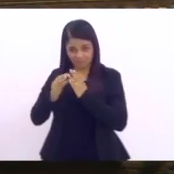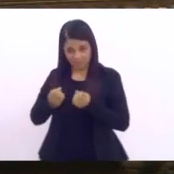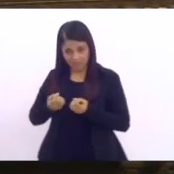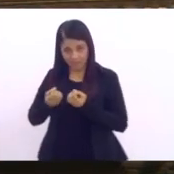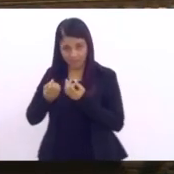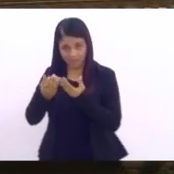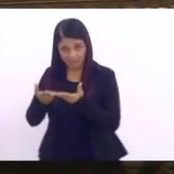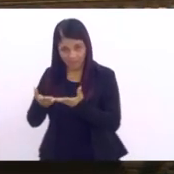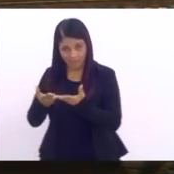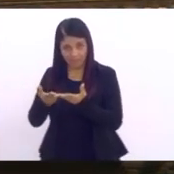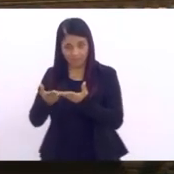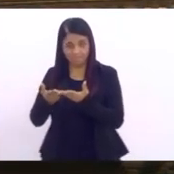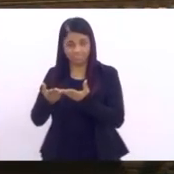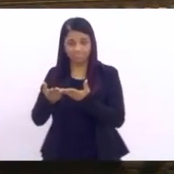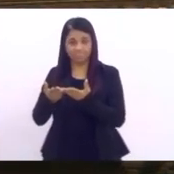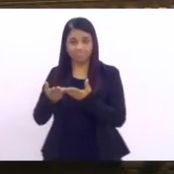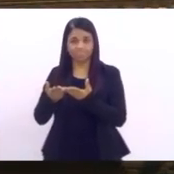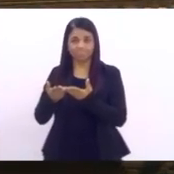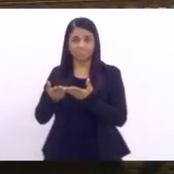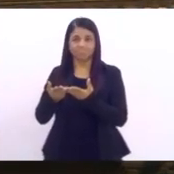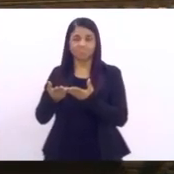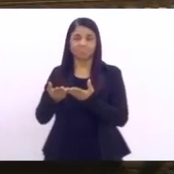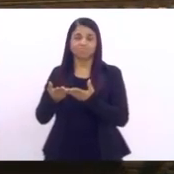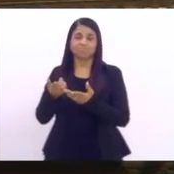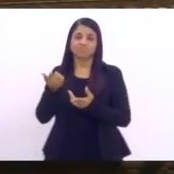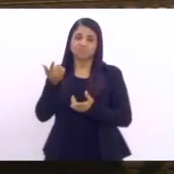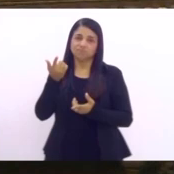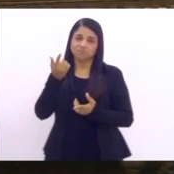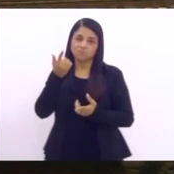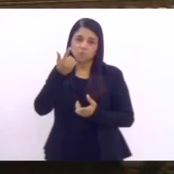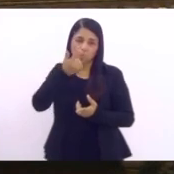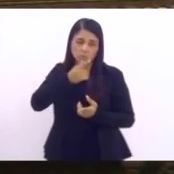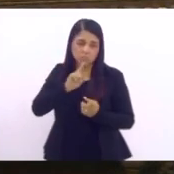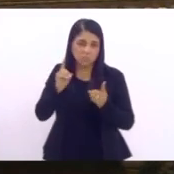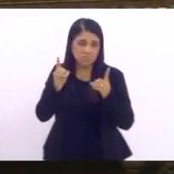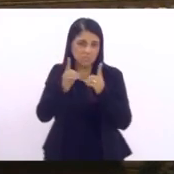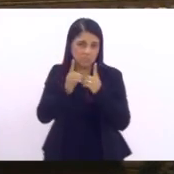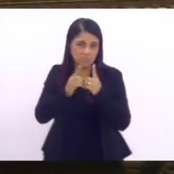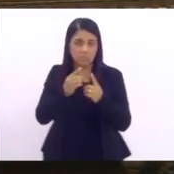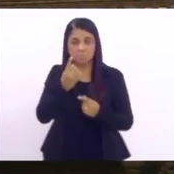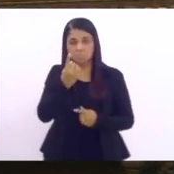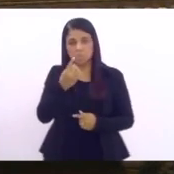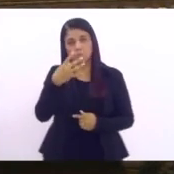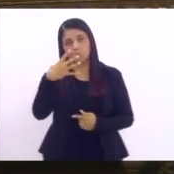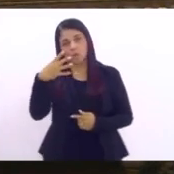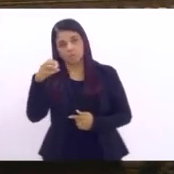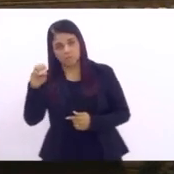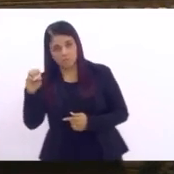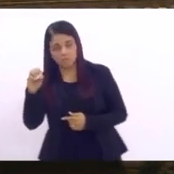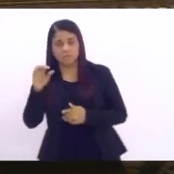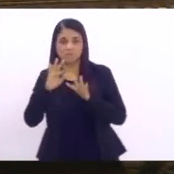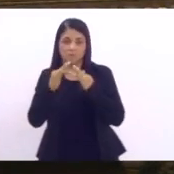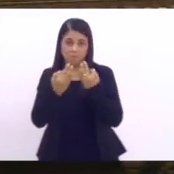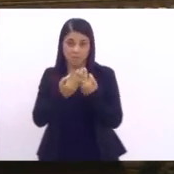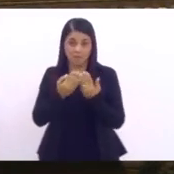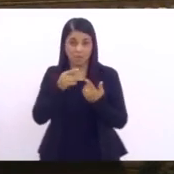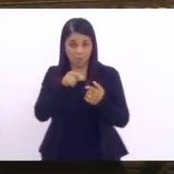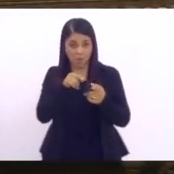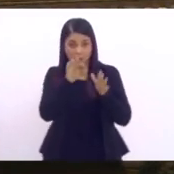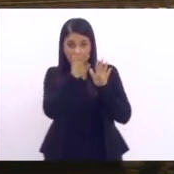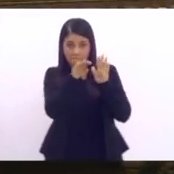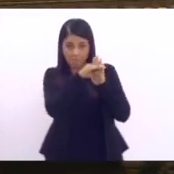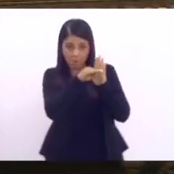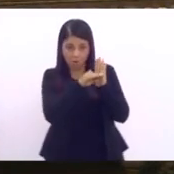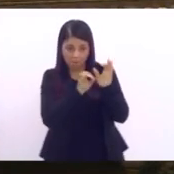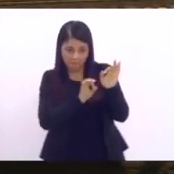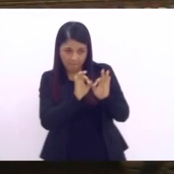conseguiríamos atender 1.400 famílias. Com esse programa, dando a entrada do